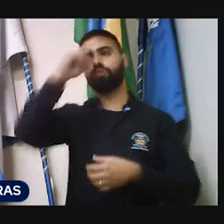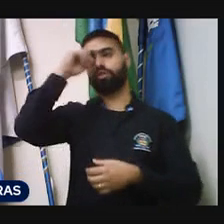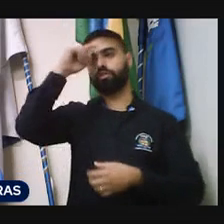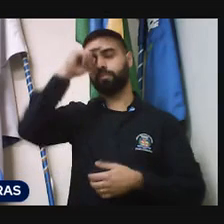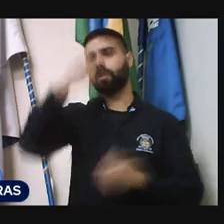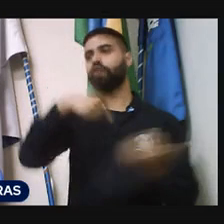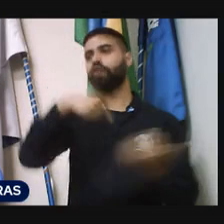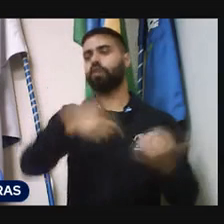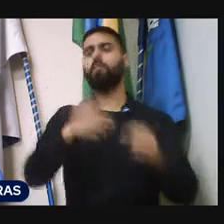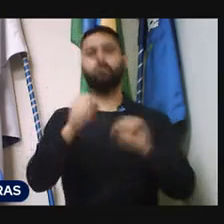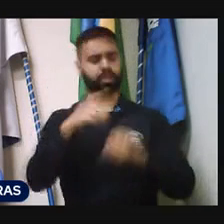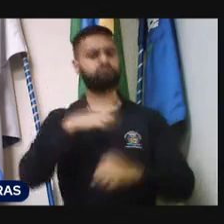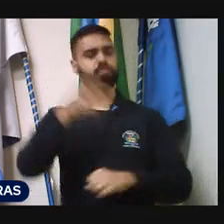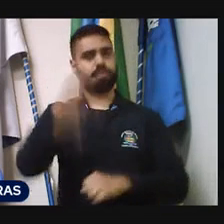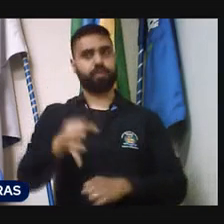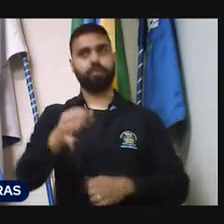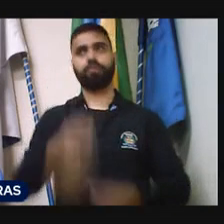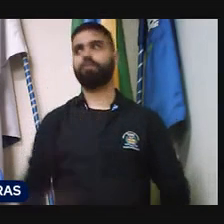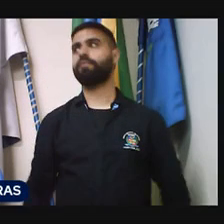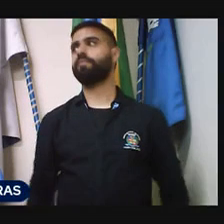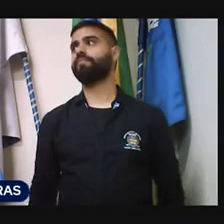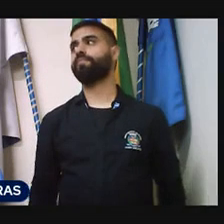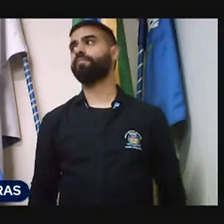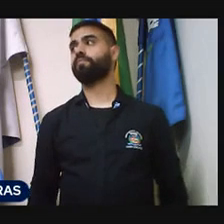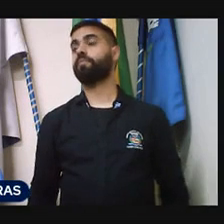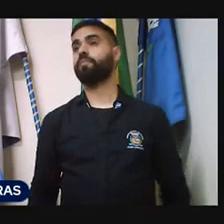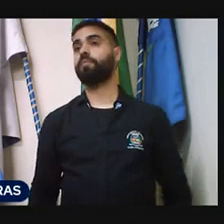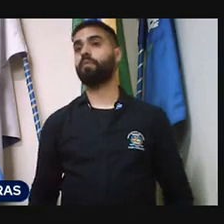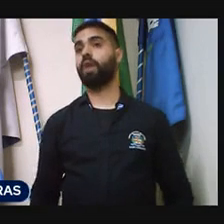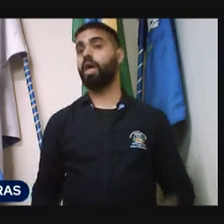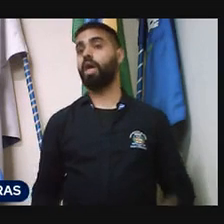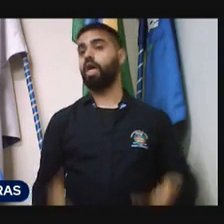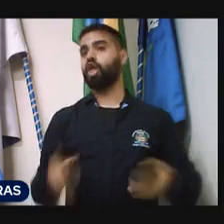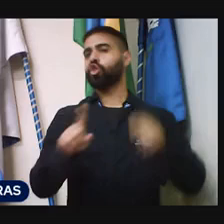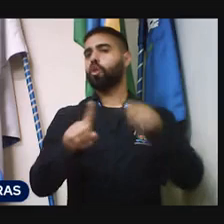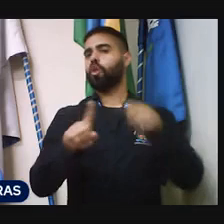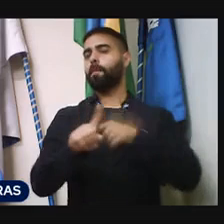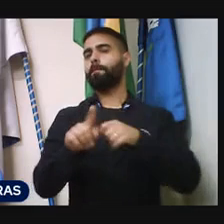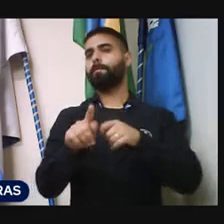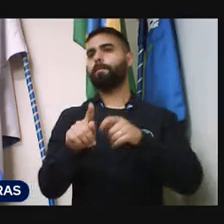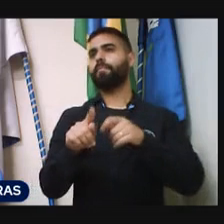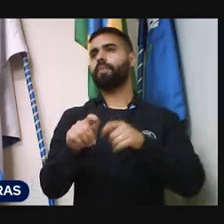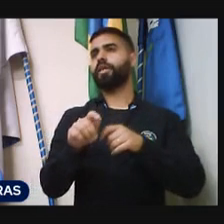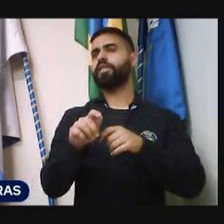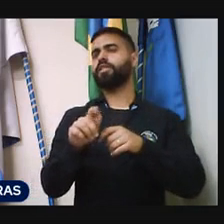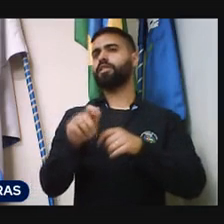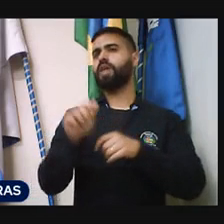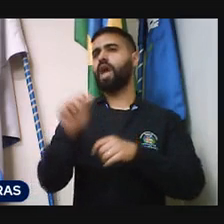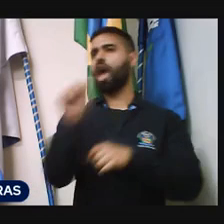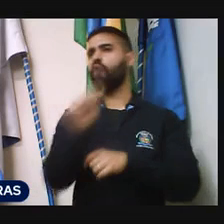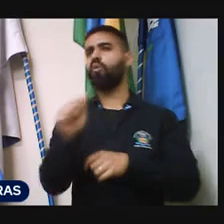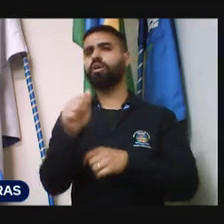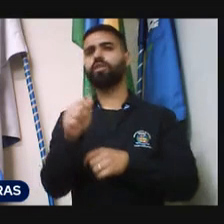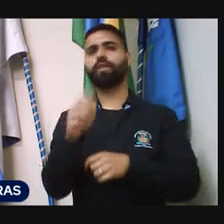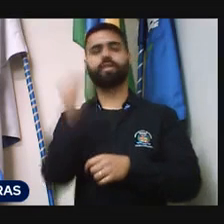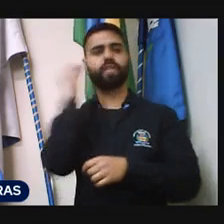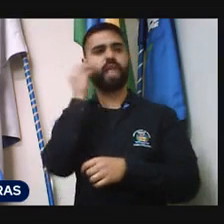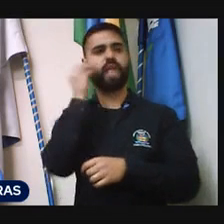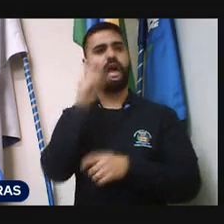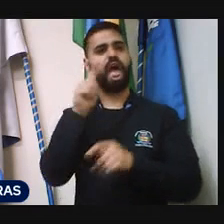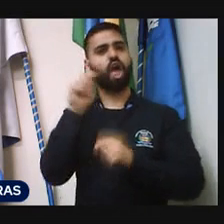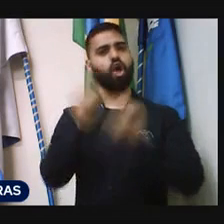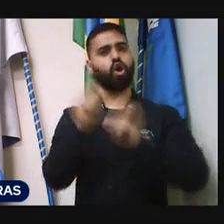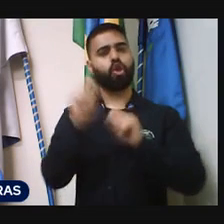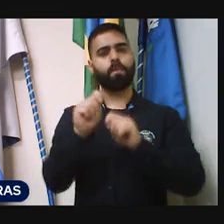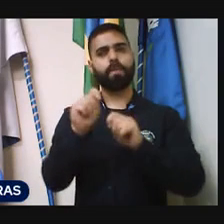pode ter certeza Deus e a partir de agosto nós vamos economizar o que possível para mandar uma ajuda